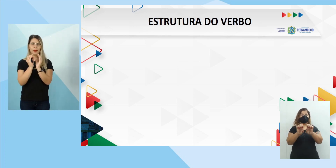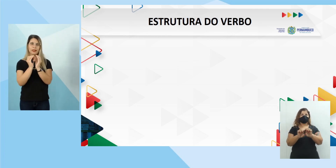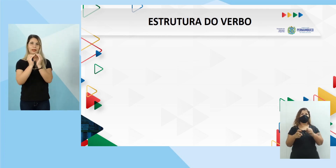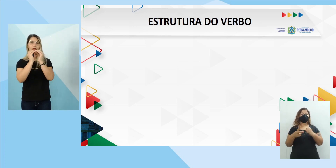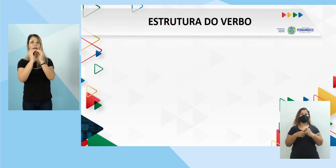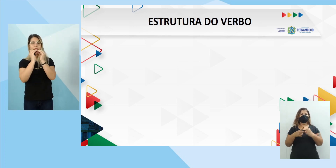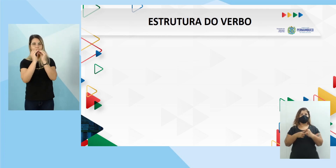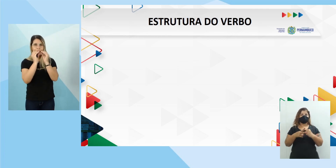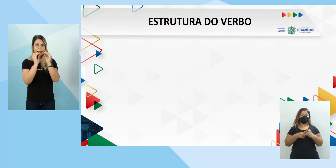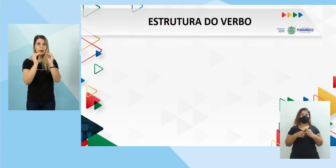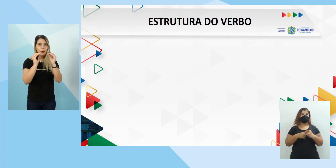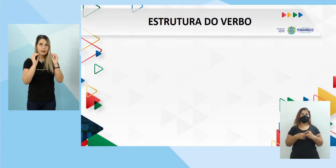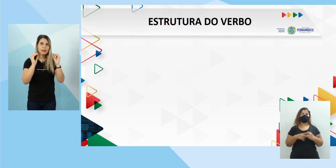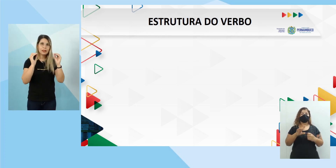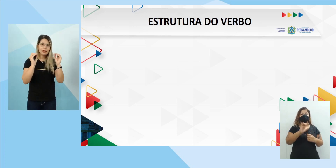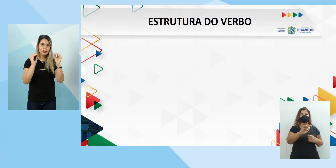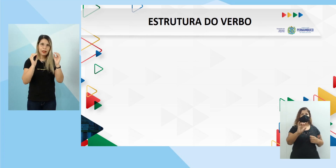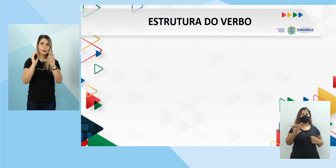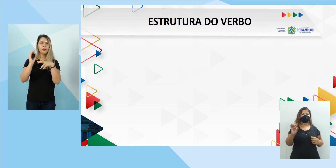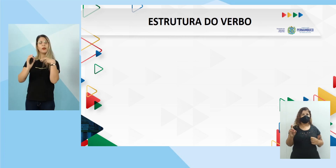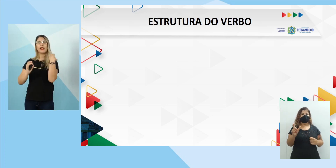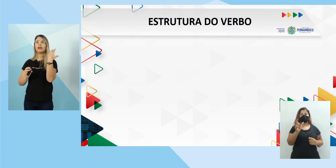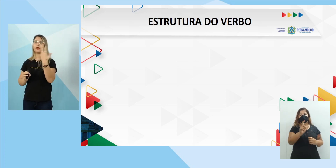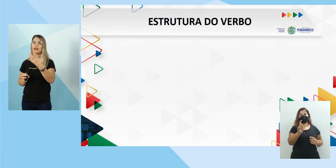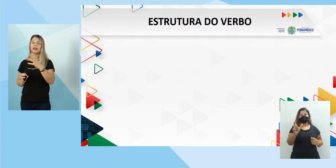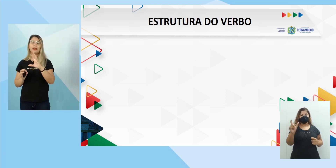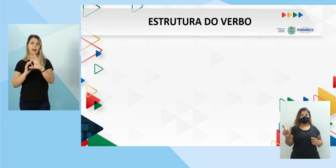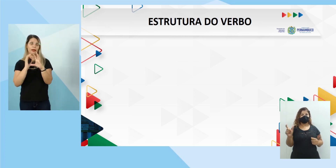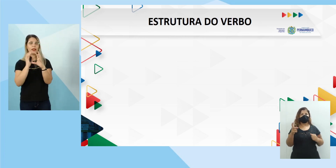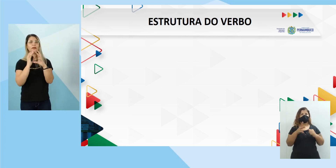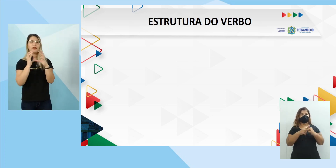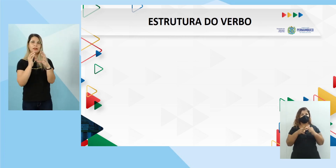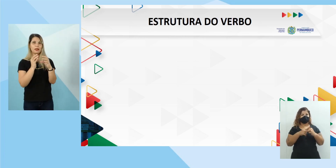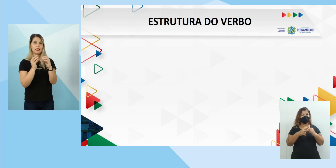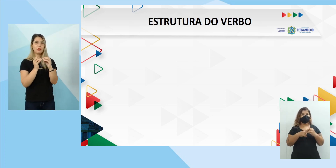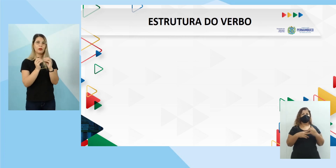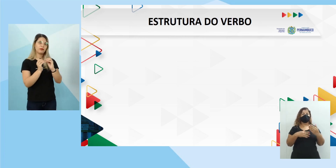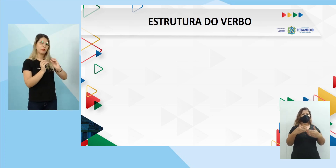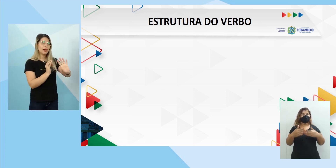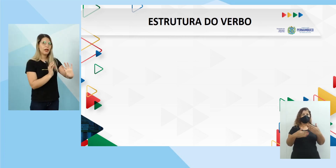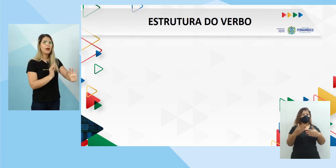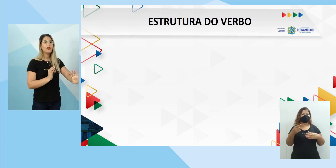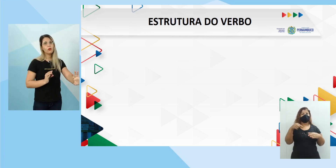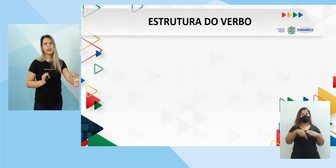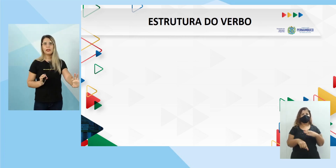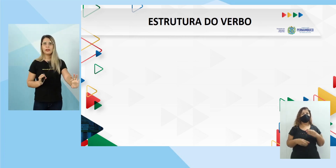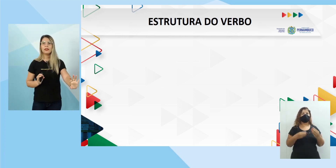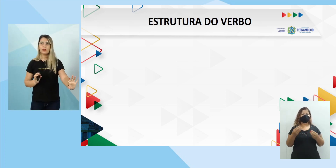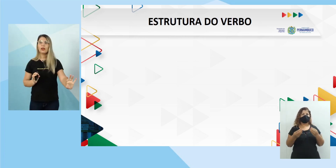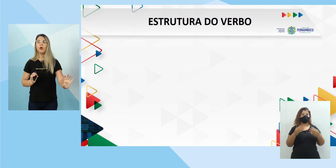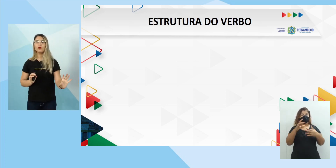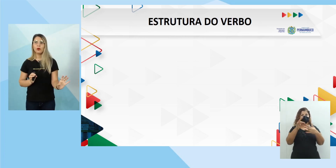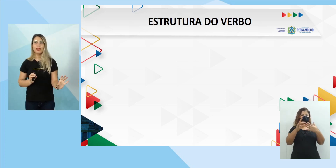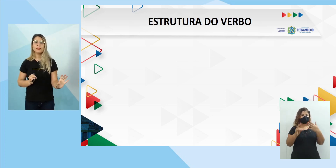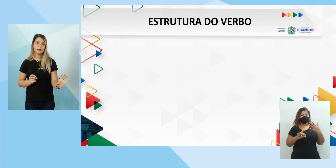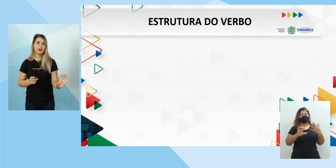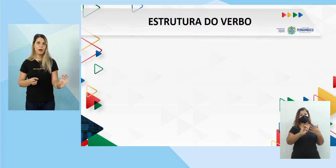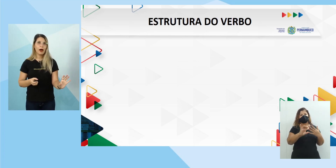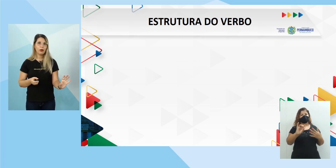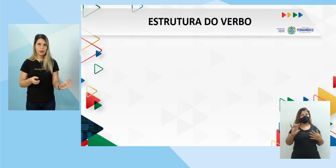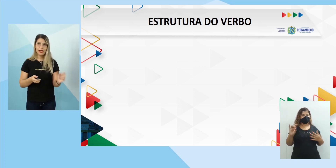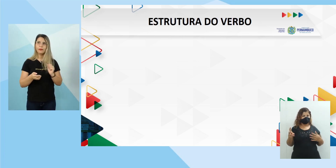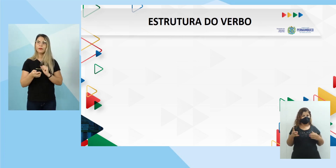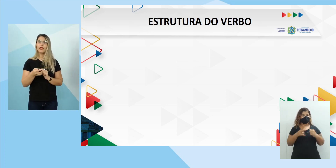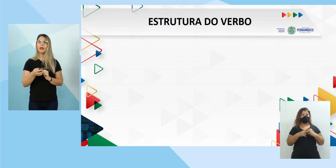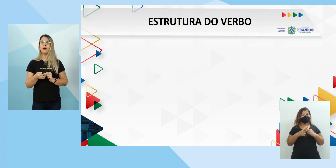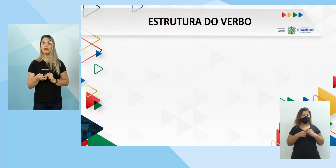Vamos começar de cada partezinha dele para poder a gente enfatizar e aprofundar o detalhezinho de conjugação